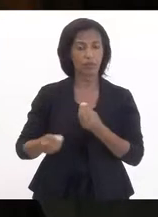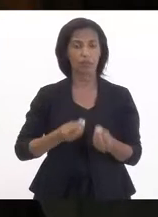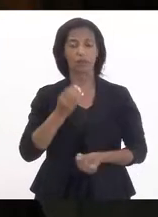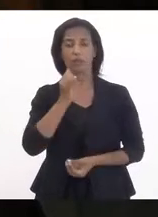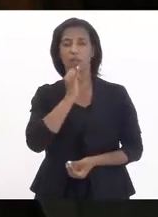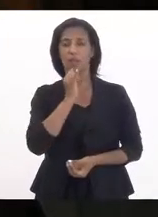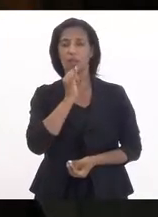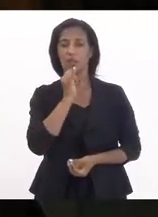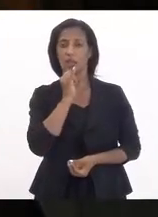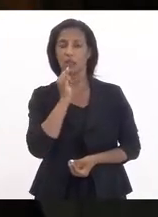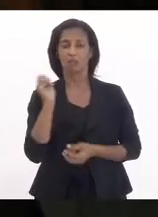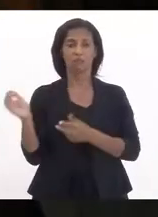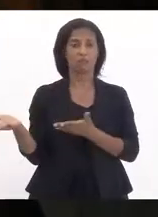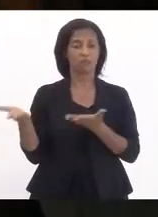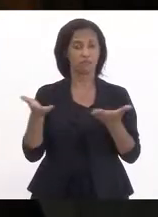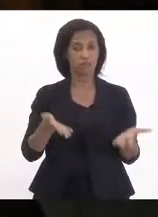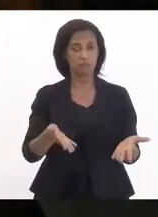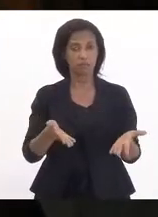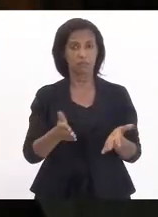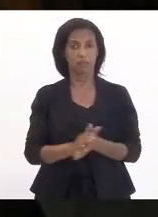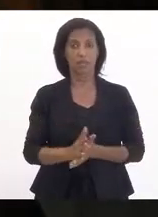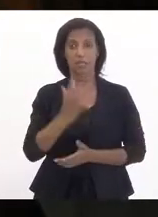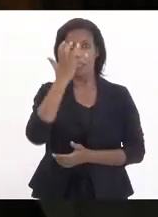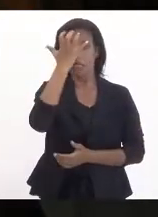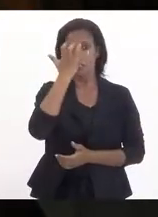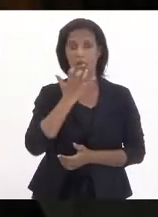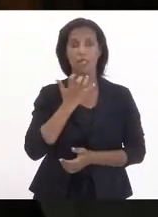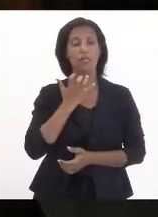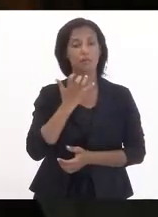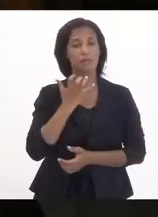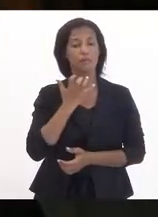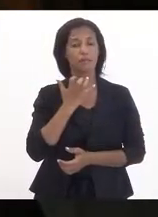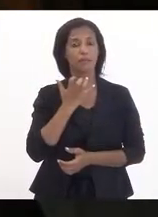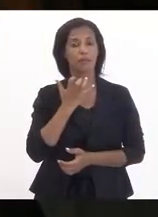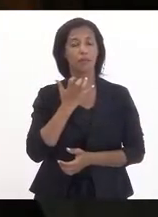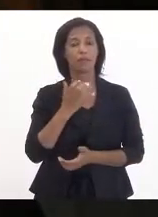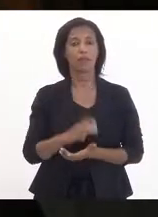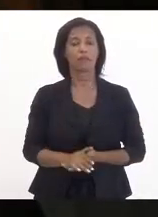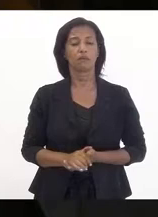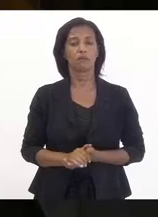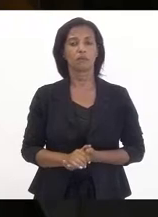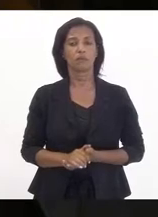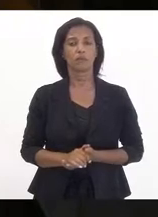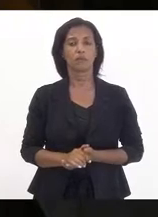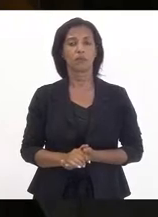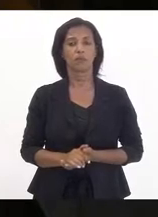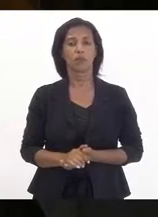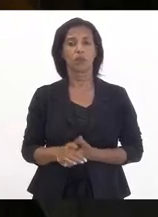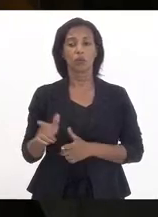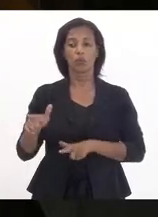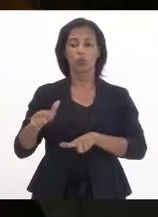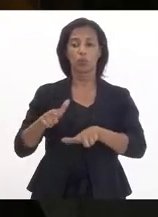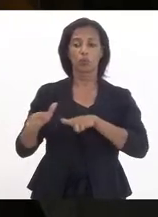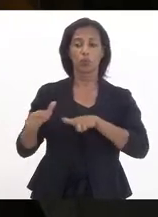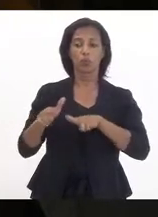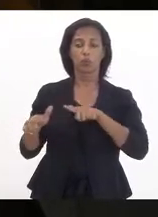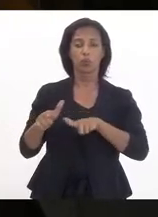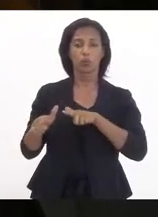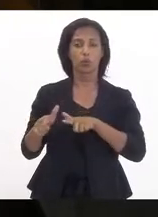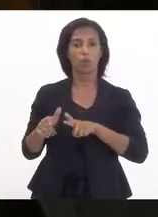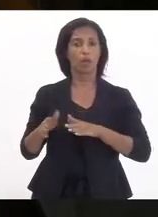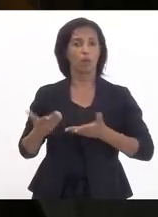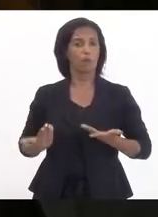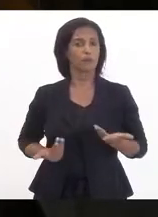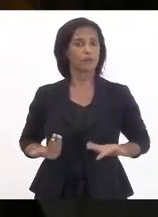exemplo, a questão seríssima da manutenção do emprego. E